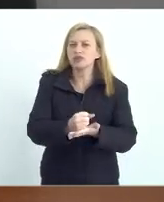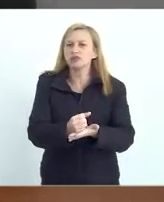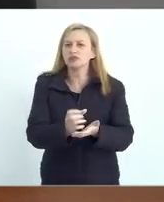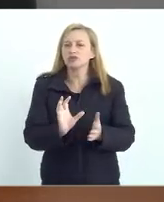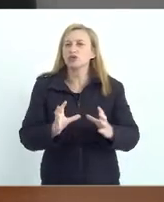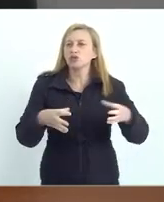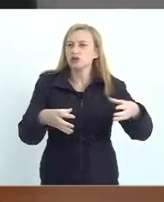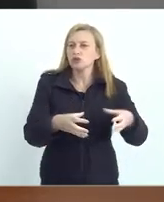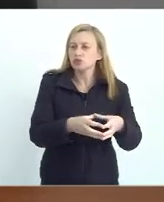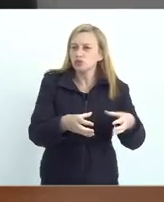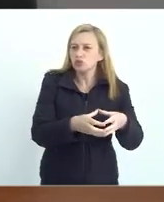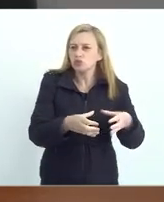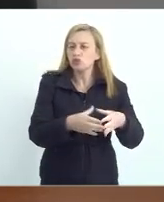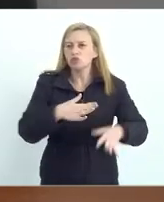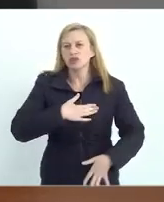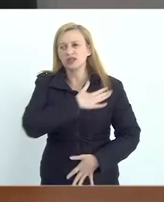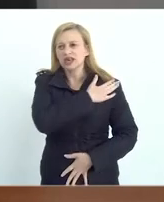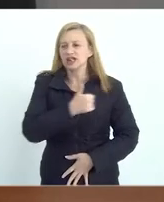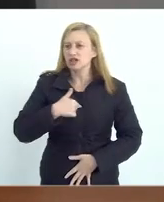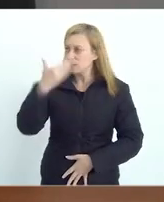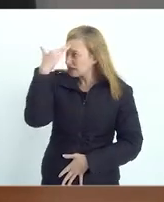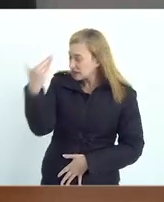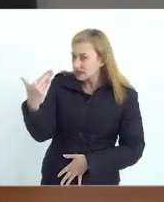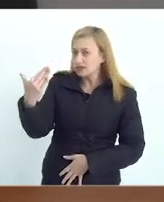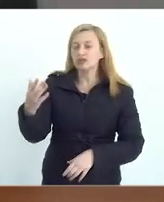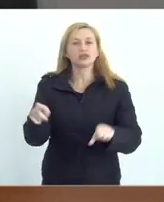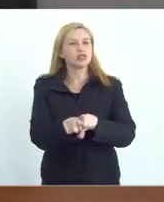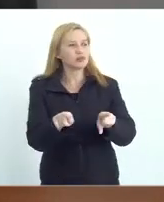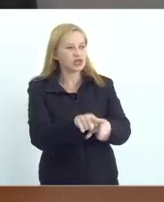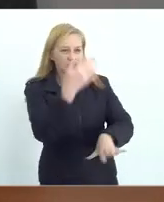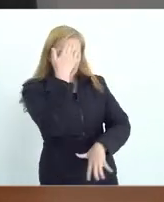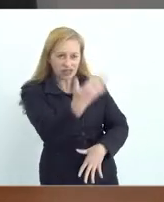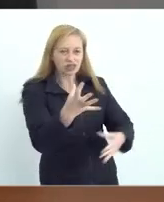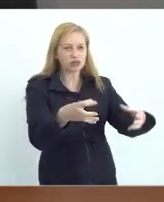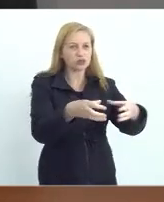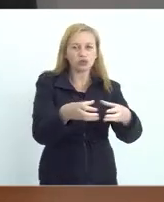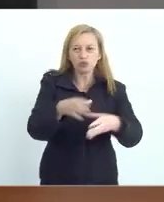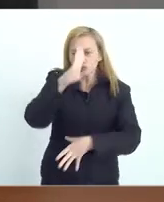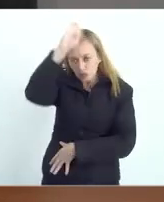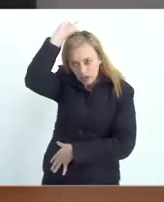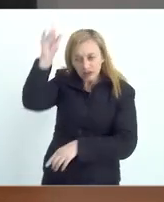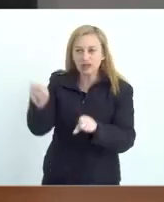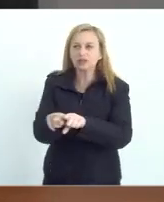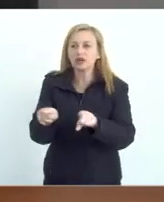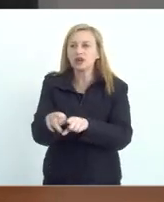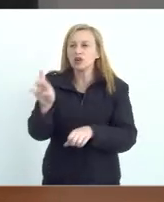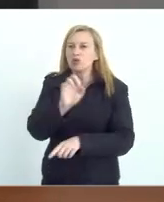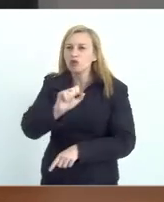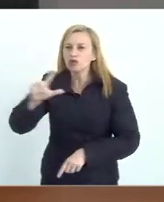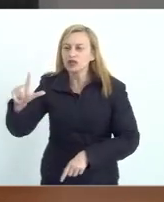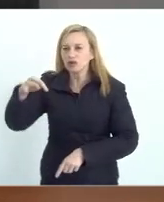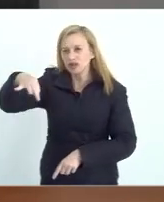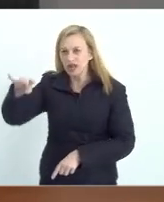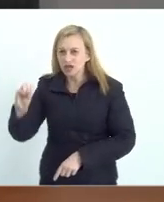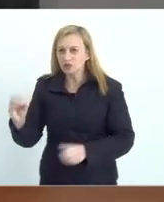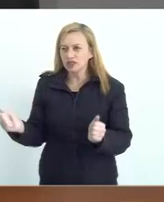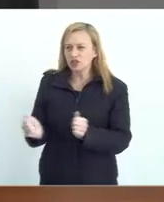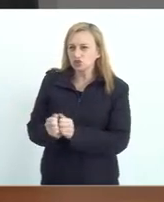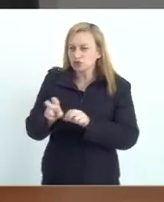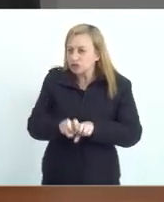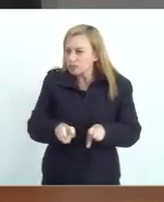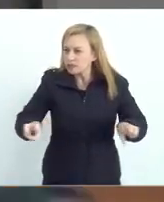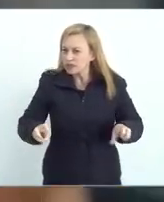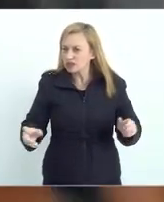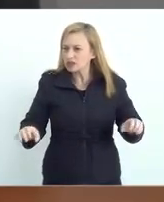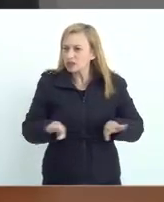militar ao qual é o agradeço assim como Agradeço o corpo de bombeiros também chama o Coronel Neto para compor a mesa conosco